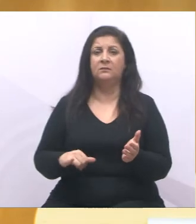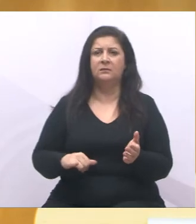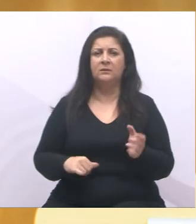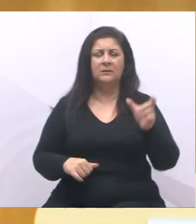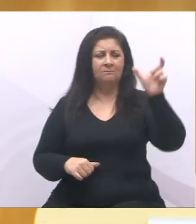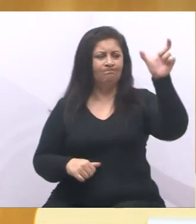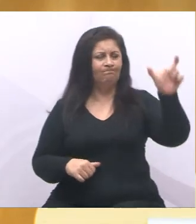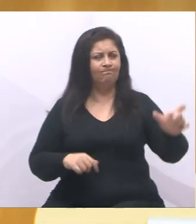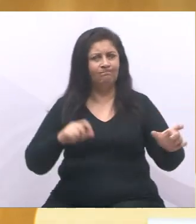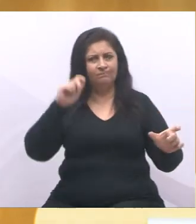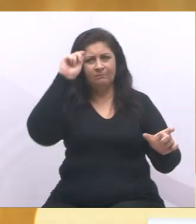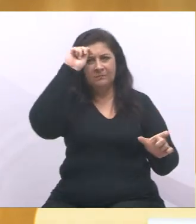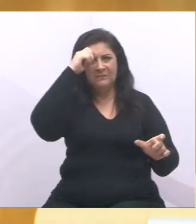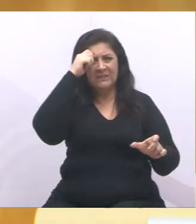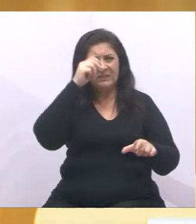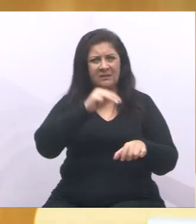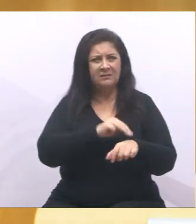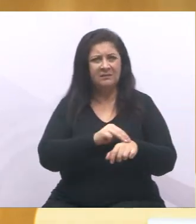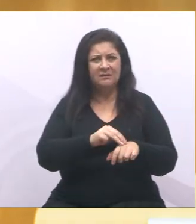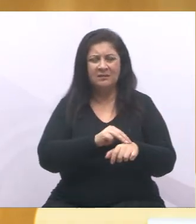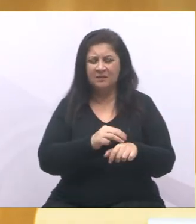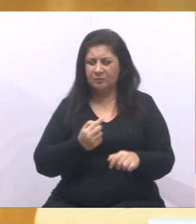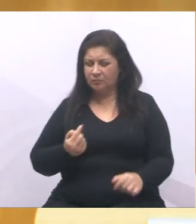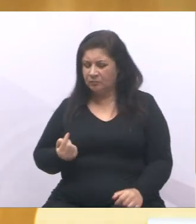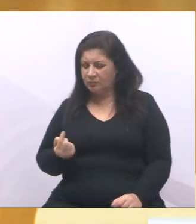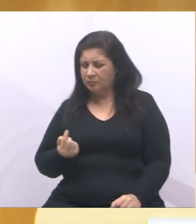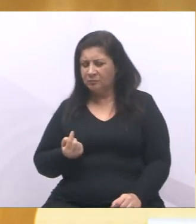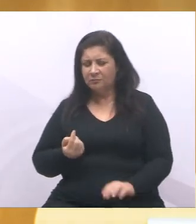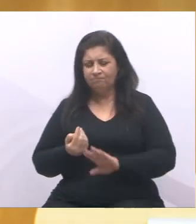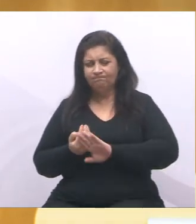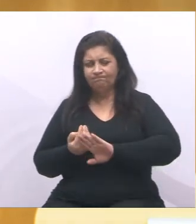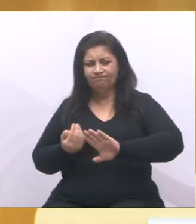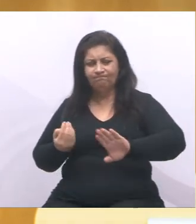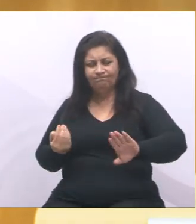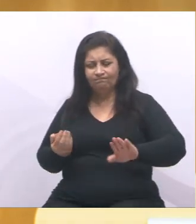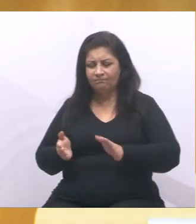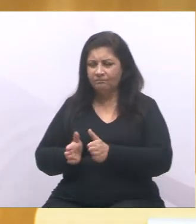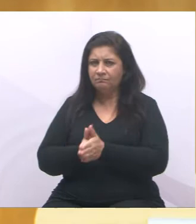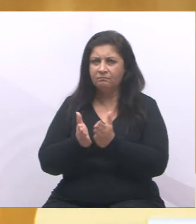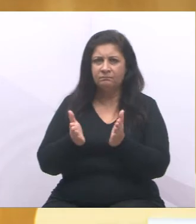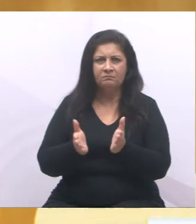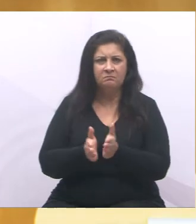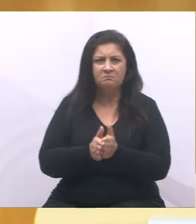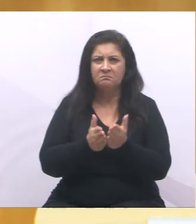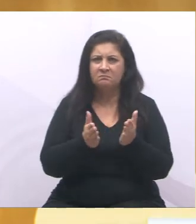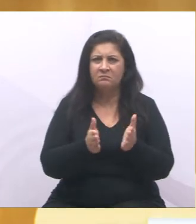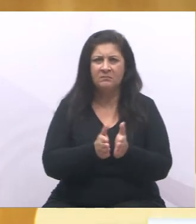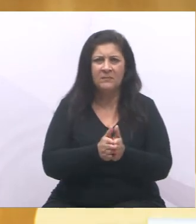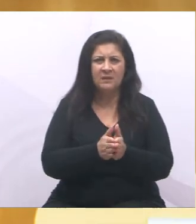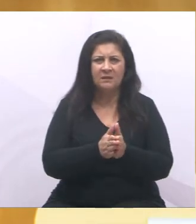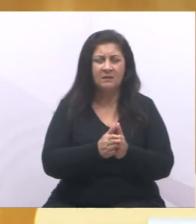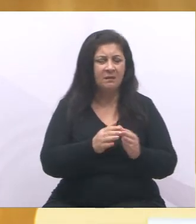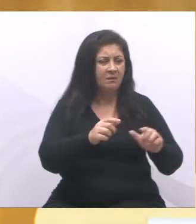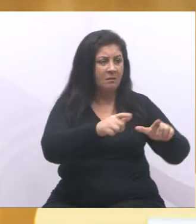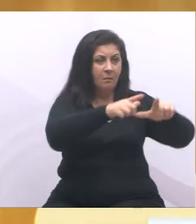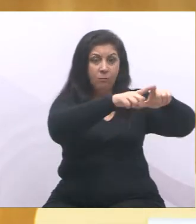negro americano vivia isolado na pobreza no meio de um vasto oceano de